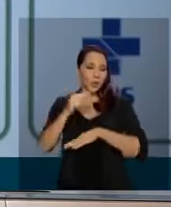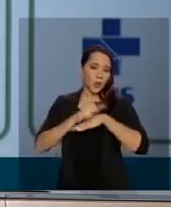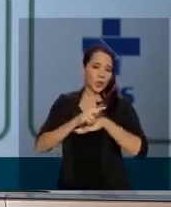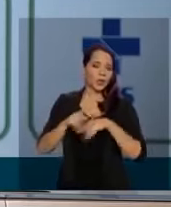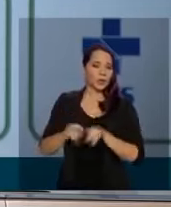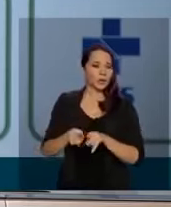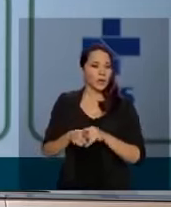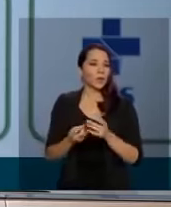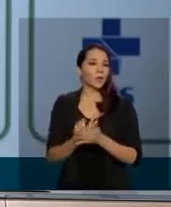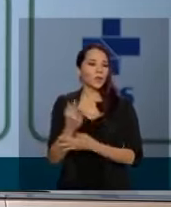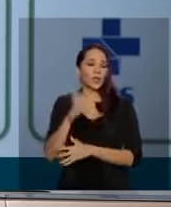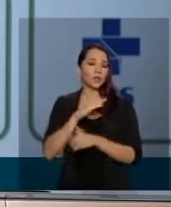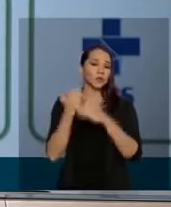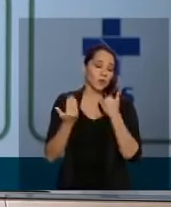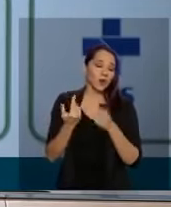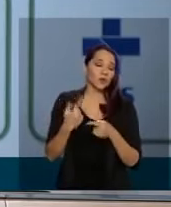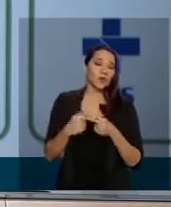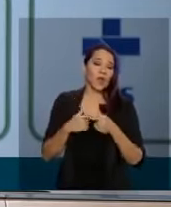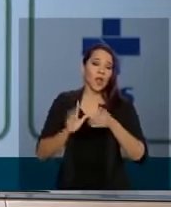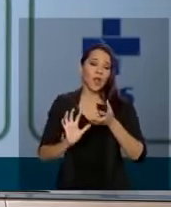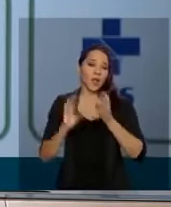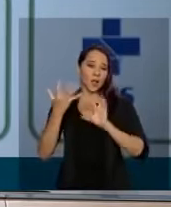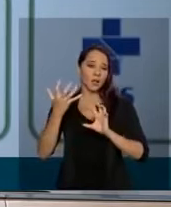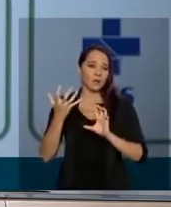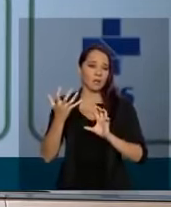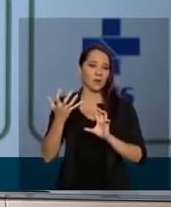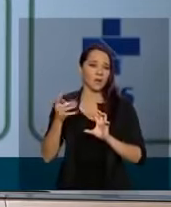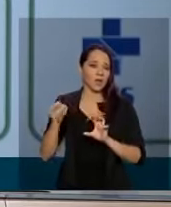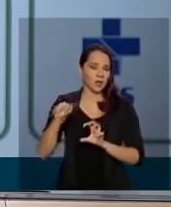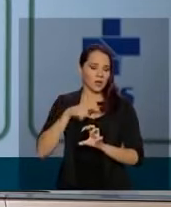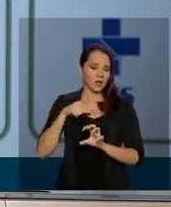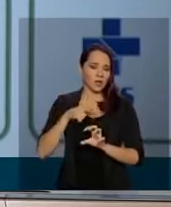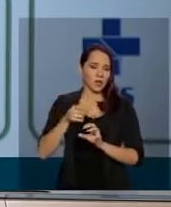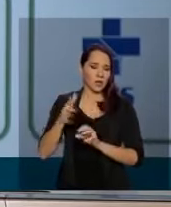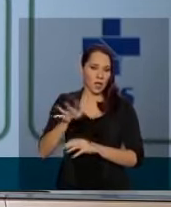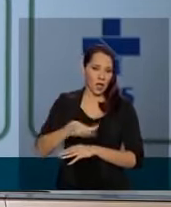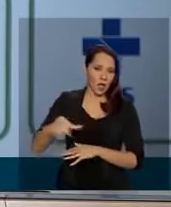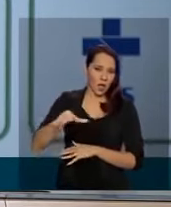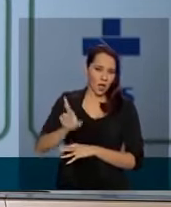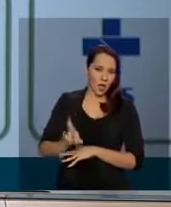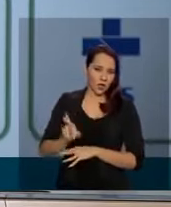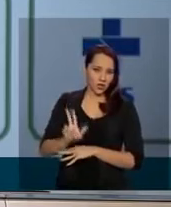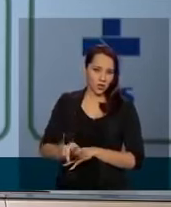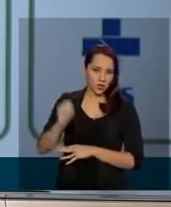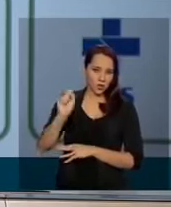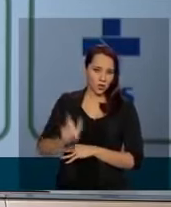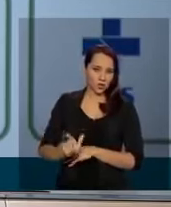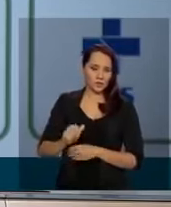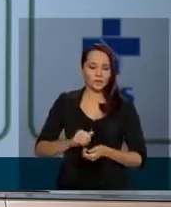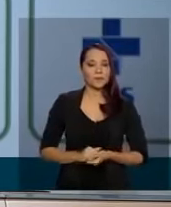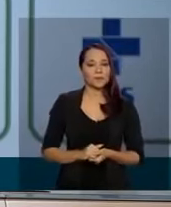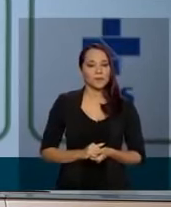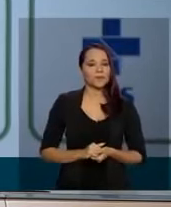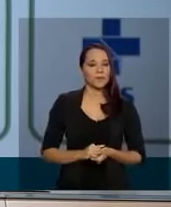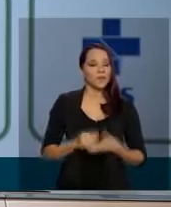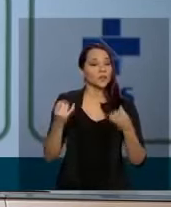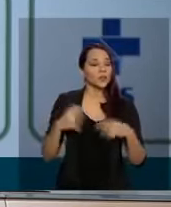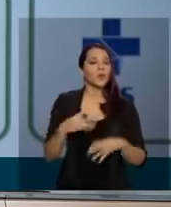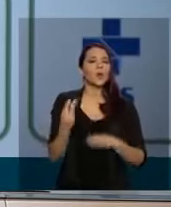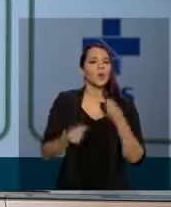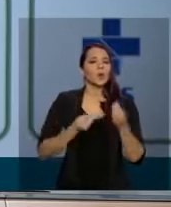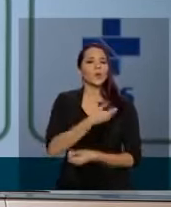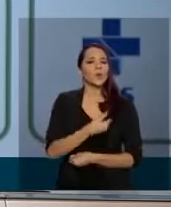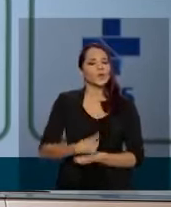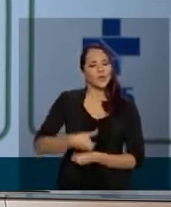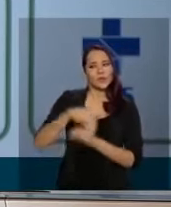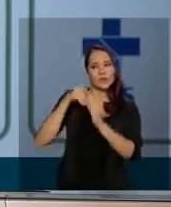devido claramente à sazonalidade que nós estamos vivendo. Então, voltando à sua pergunta, como o governo